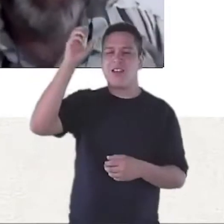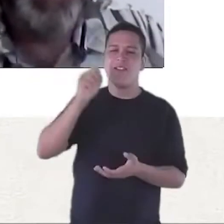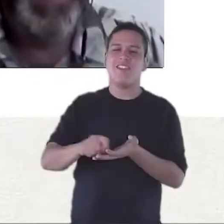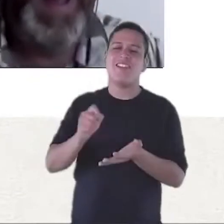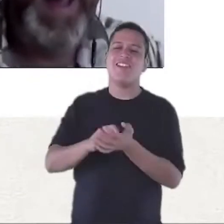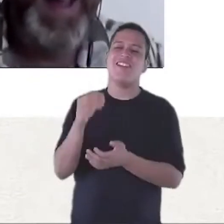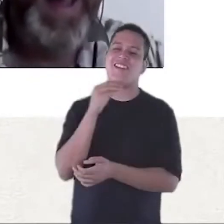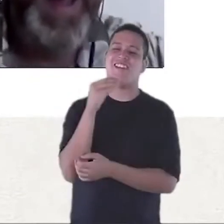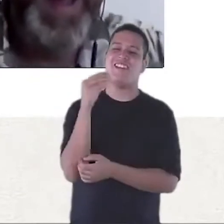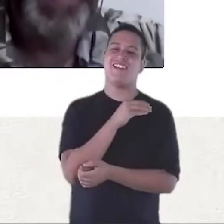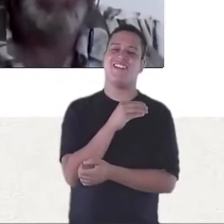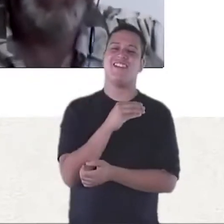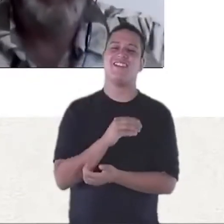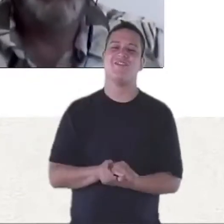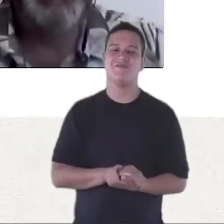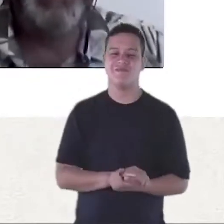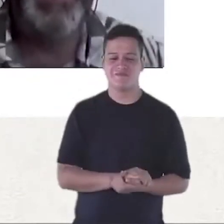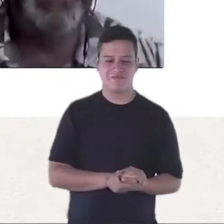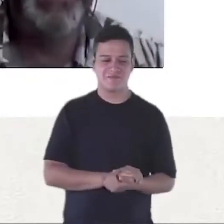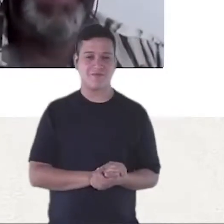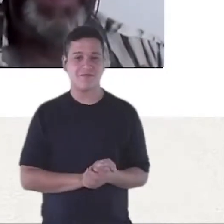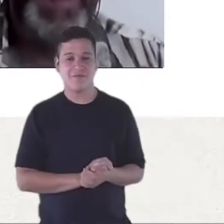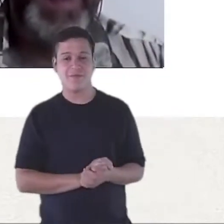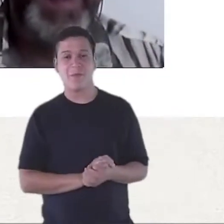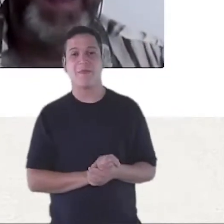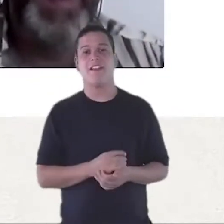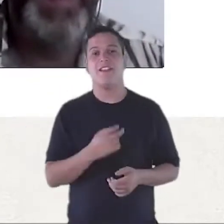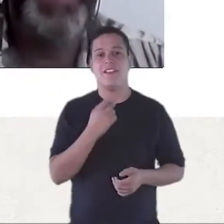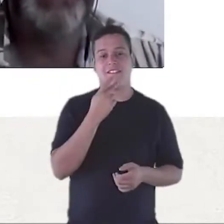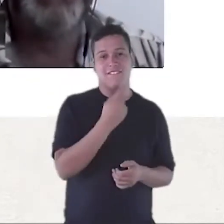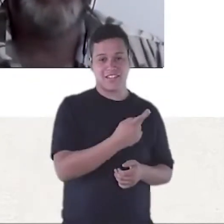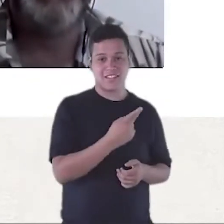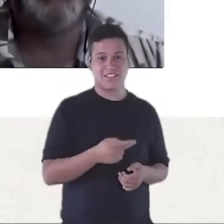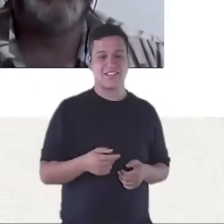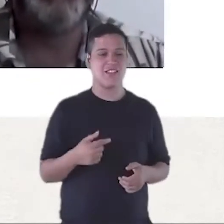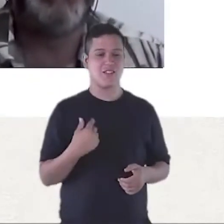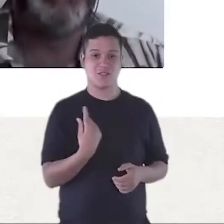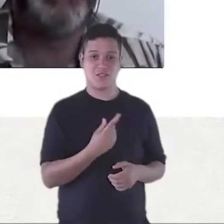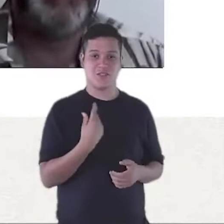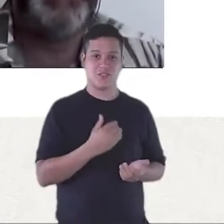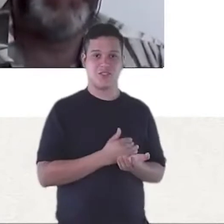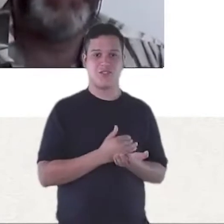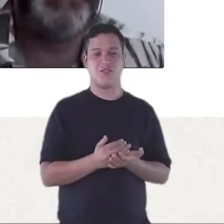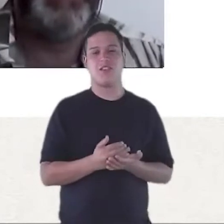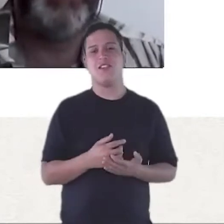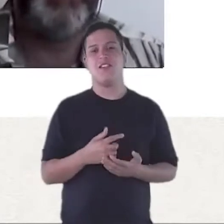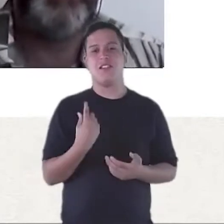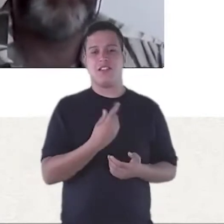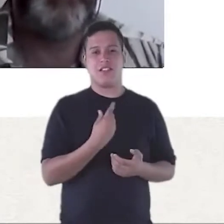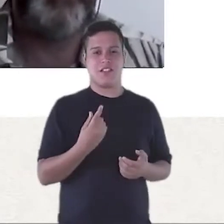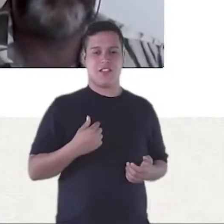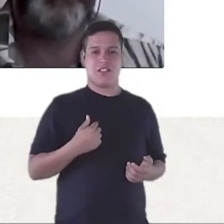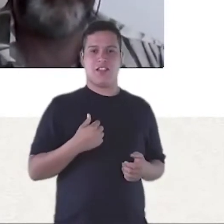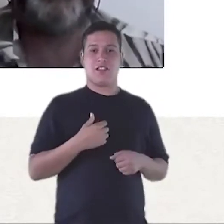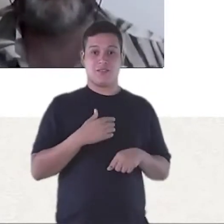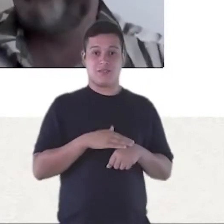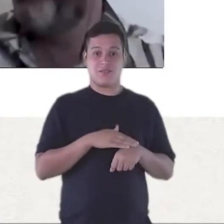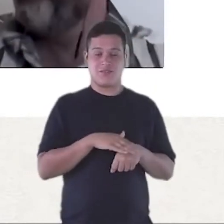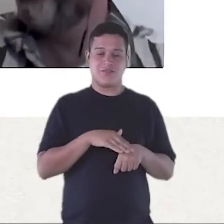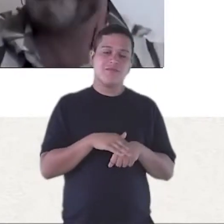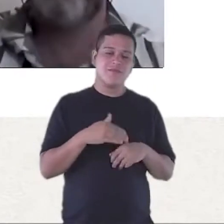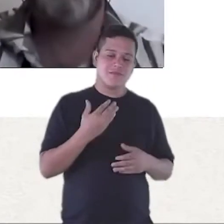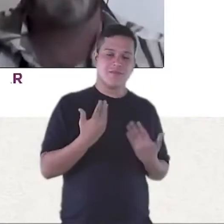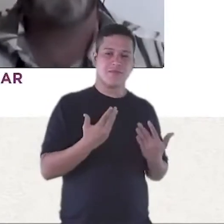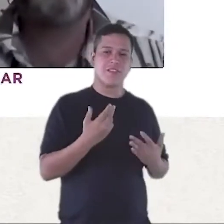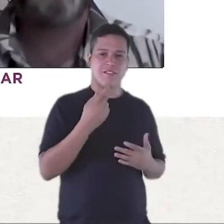Ô Fabrício, falando nisso, nós começamos a nossa conversa falando de um episódio complicado da